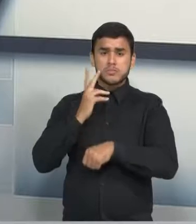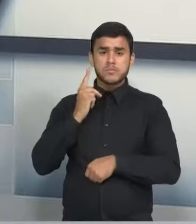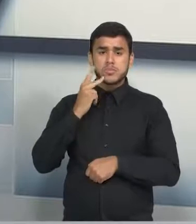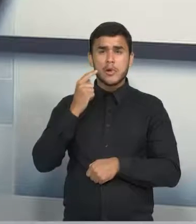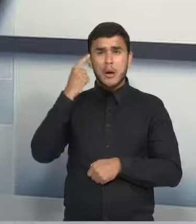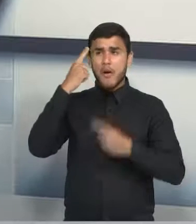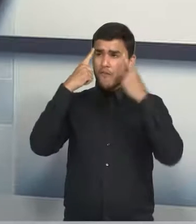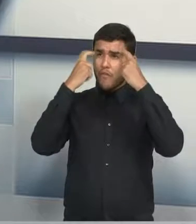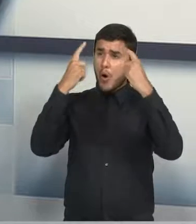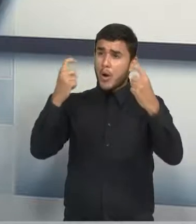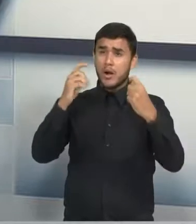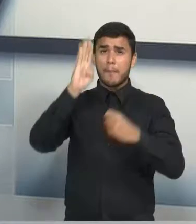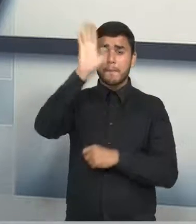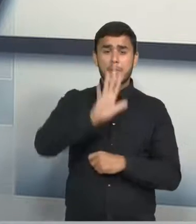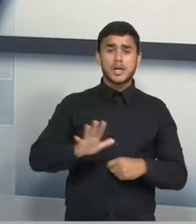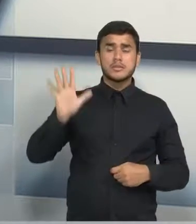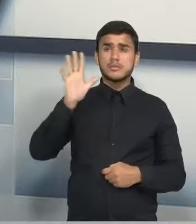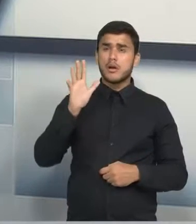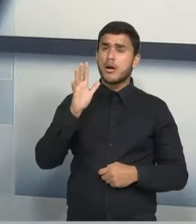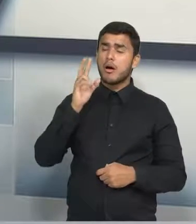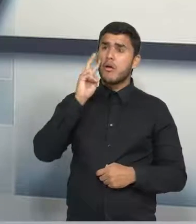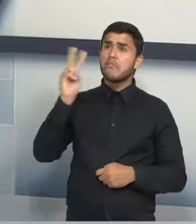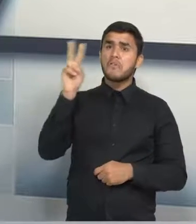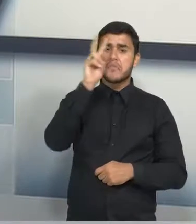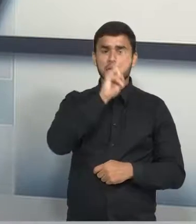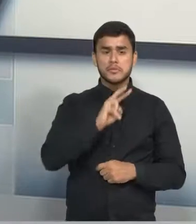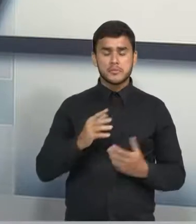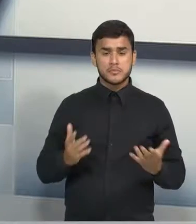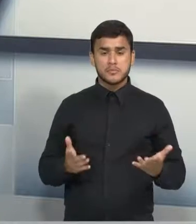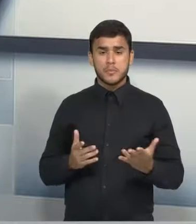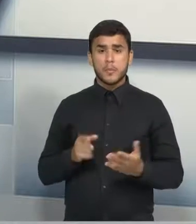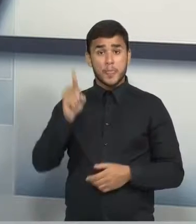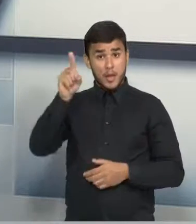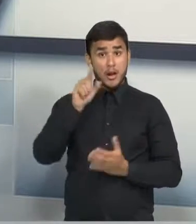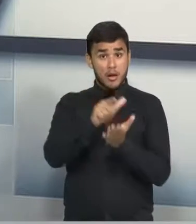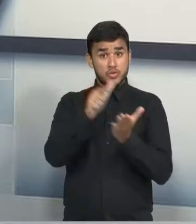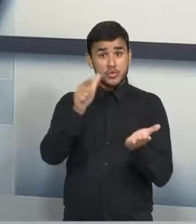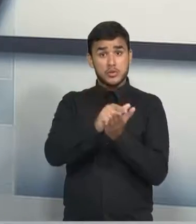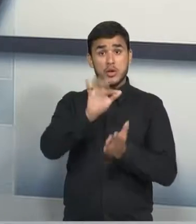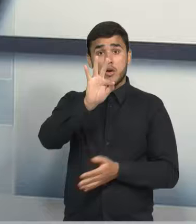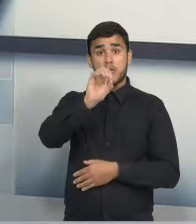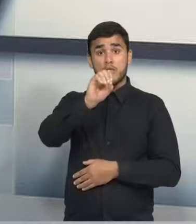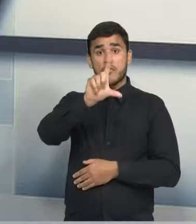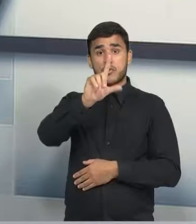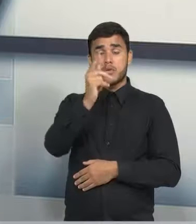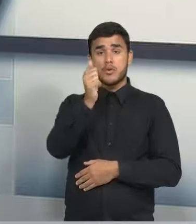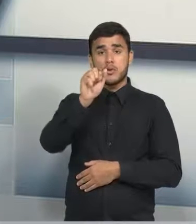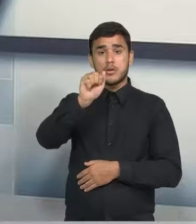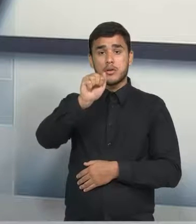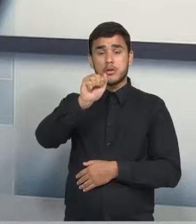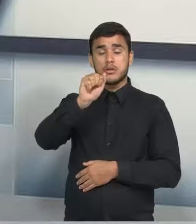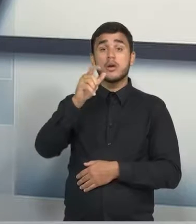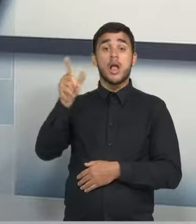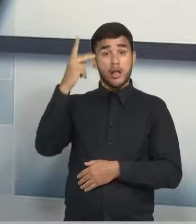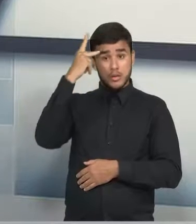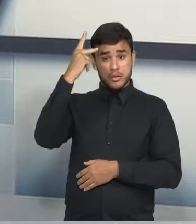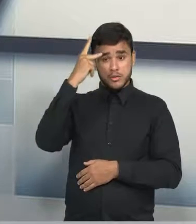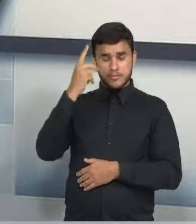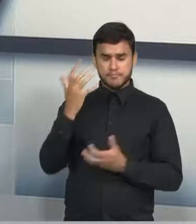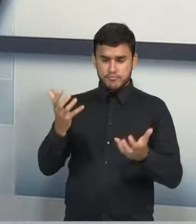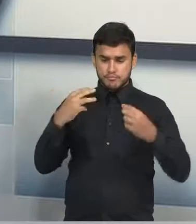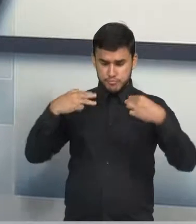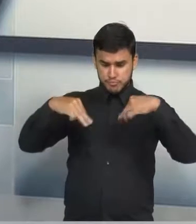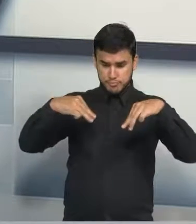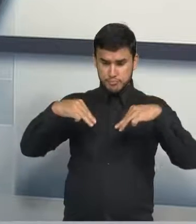violência no estado de Ceará e no Brasil como um todo. Em uma entrevista da Folha de São Paulo, o presidente afirmou que cresceu muito a ideia de se